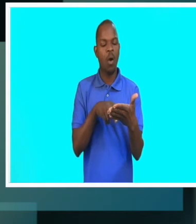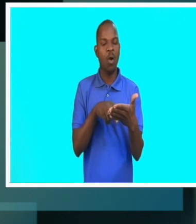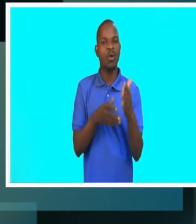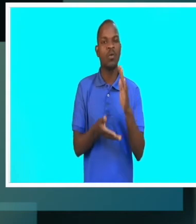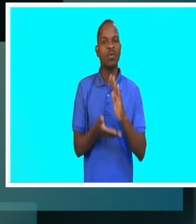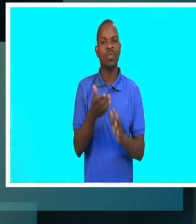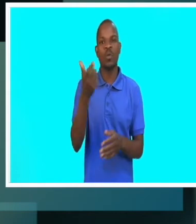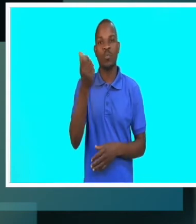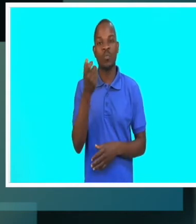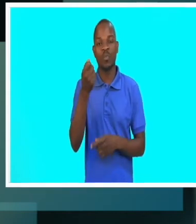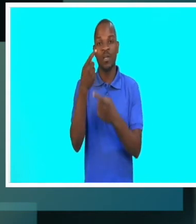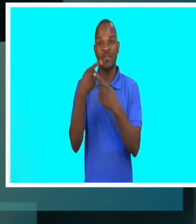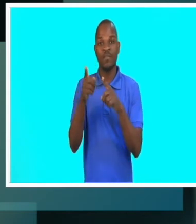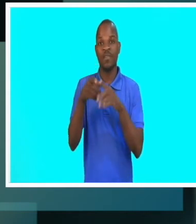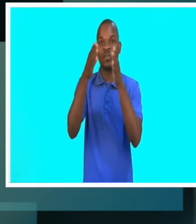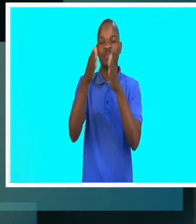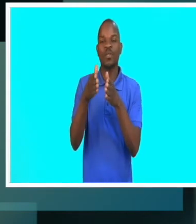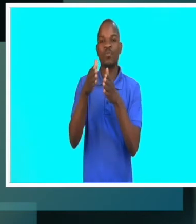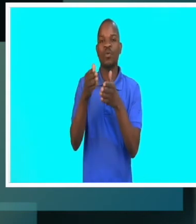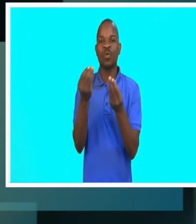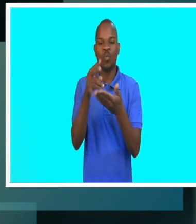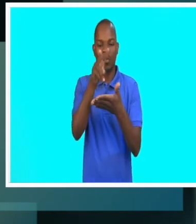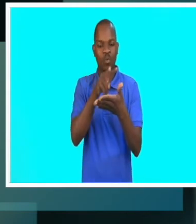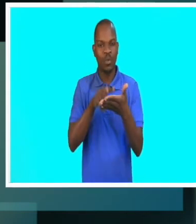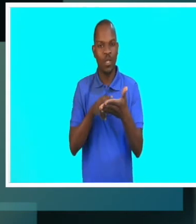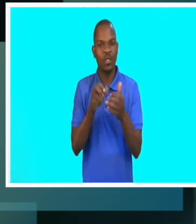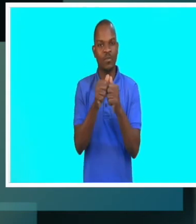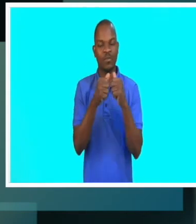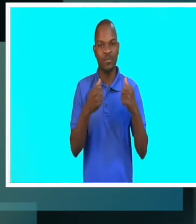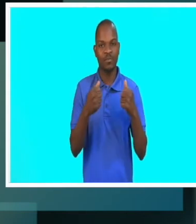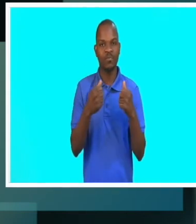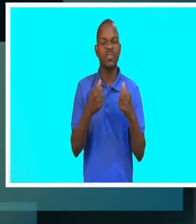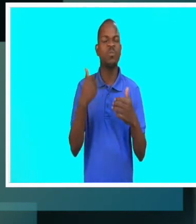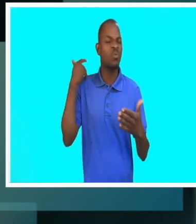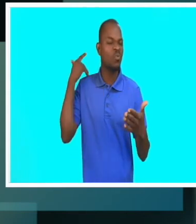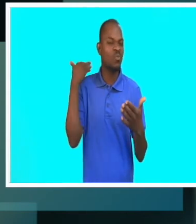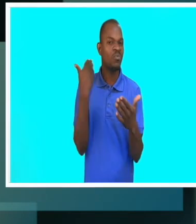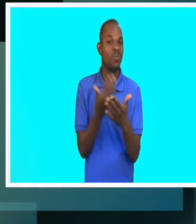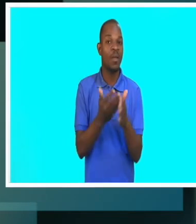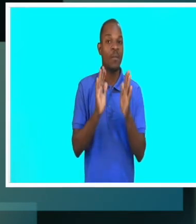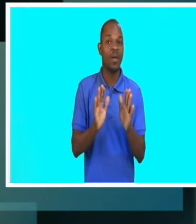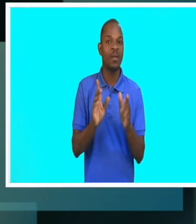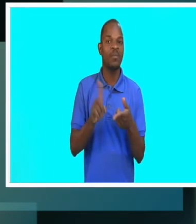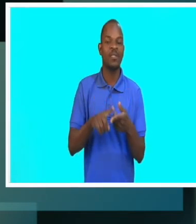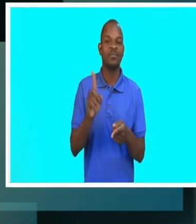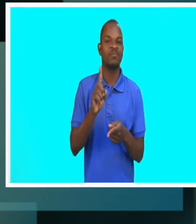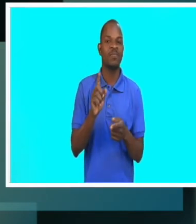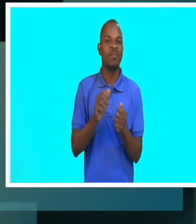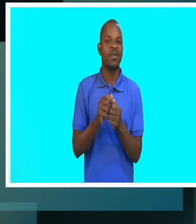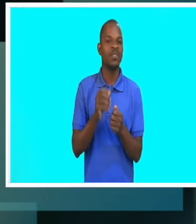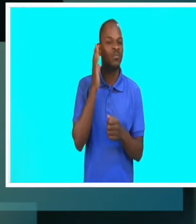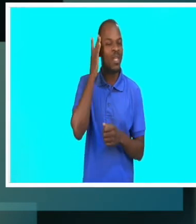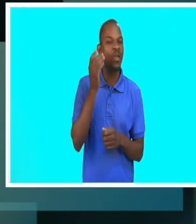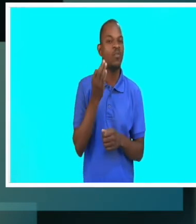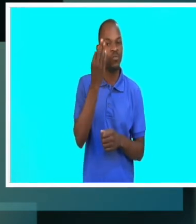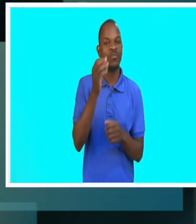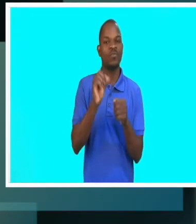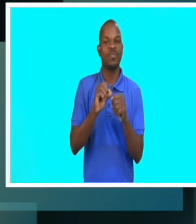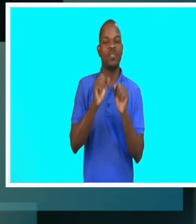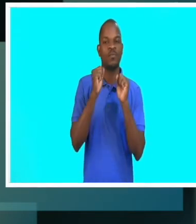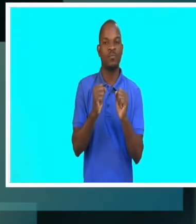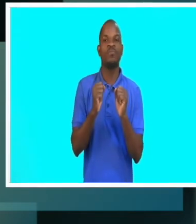estava aí a ler os jornais, tentava imitar alguns jornalistas aí, maneira de lerem, não sei o quê. E daí, nunca mais